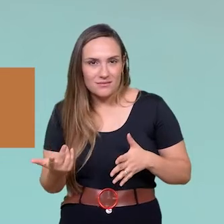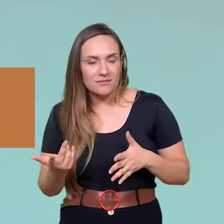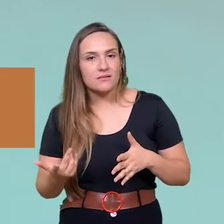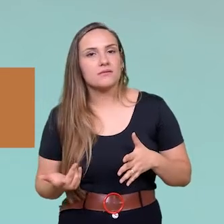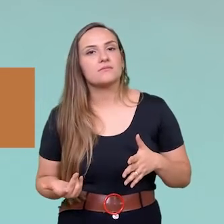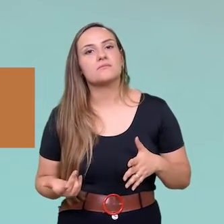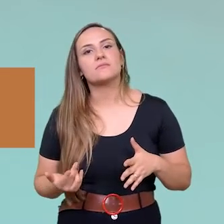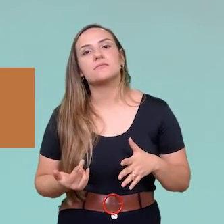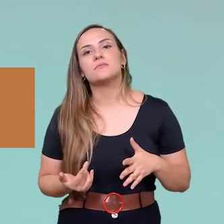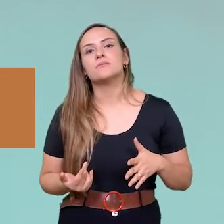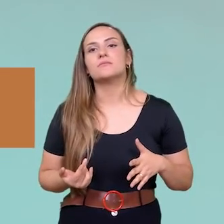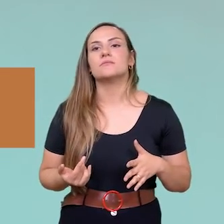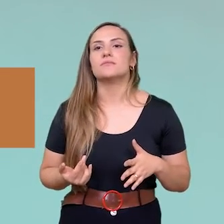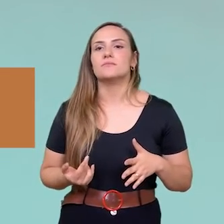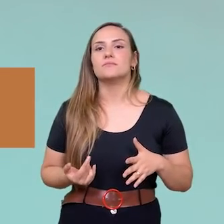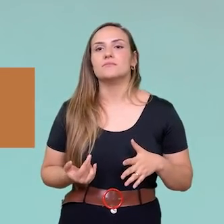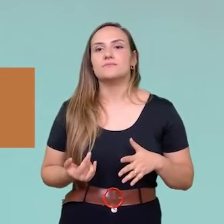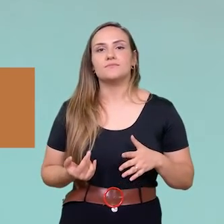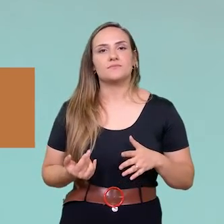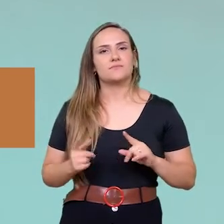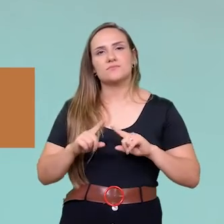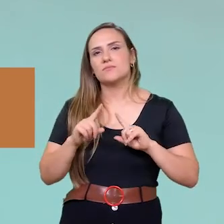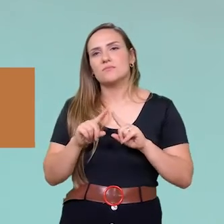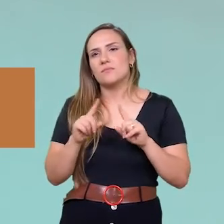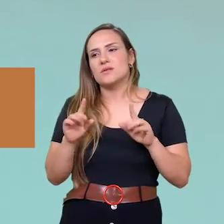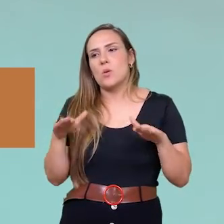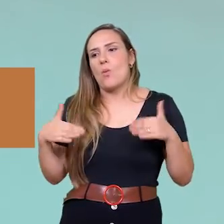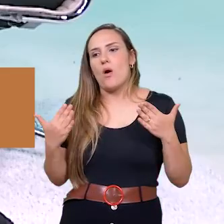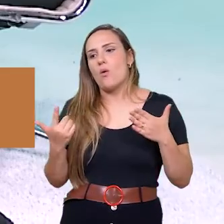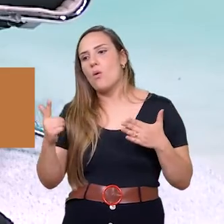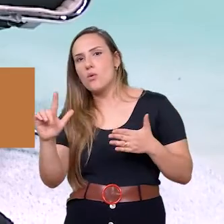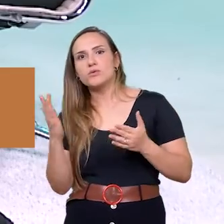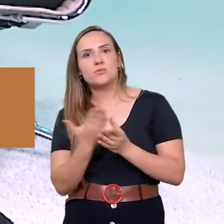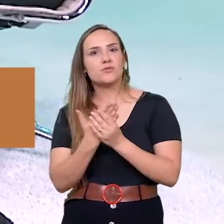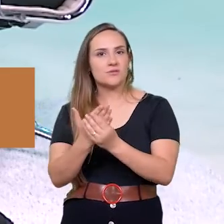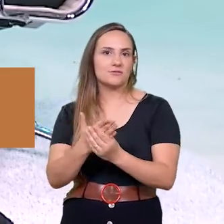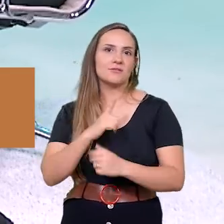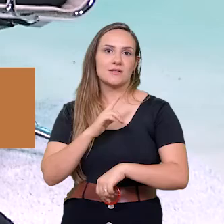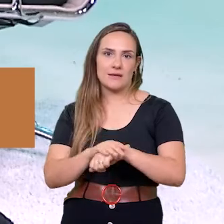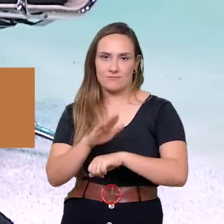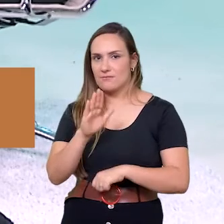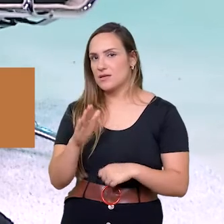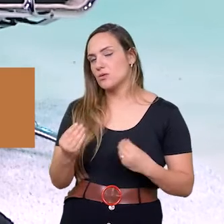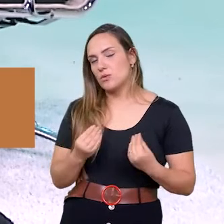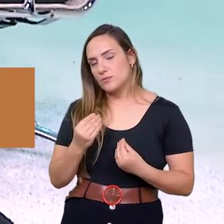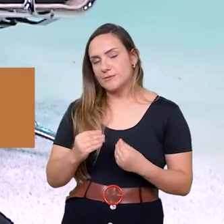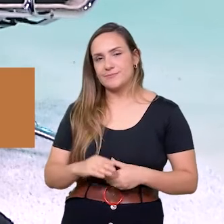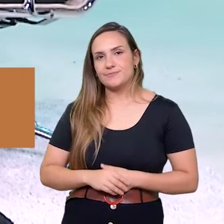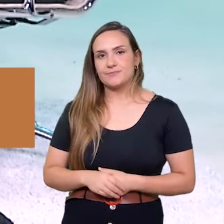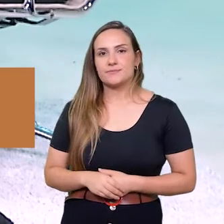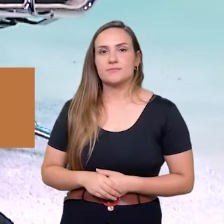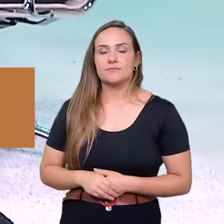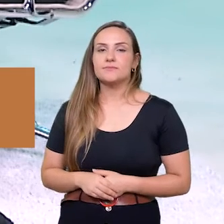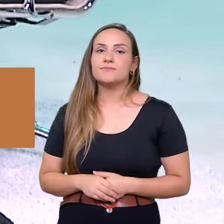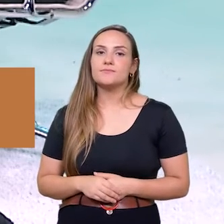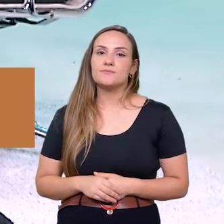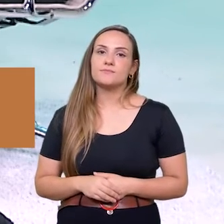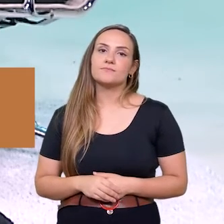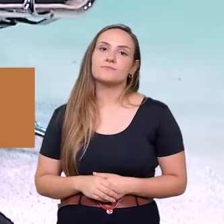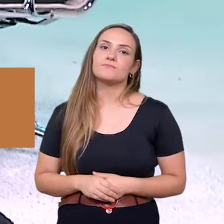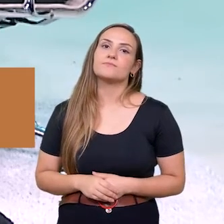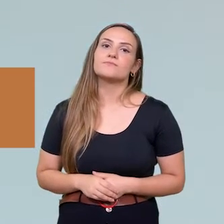período. Mas quais são as outras demandas, né, que chegam até a Defensoria? Como a instituição tem atuado nesses